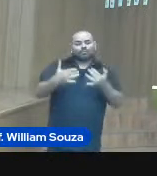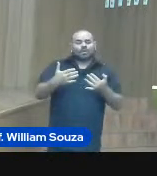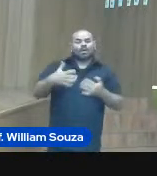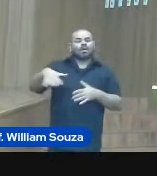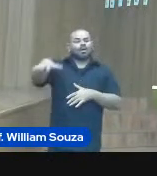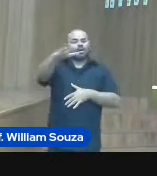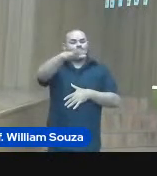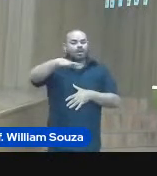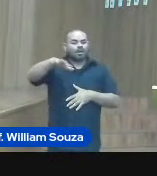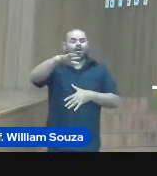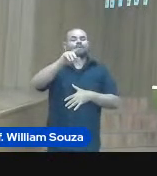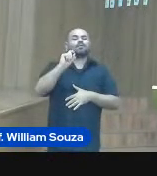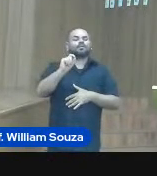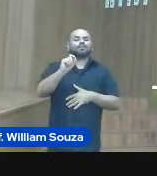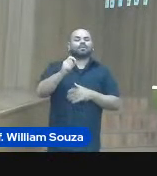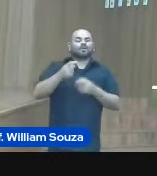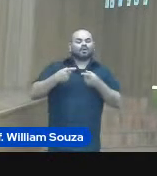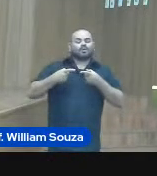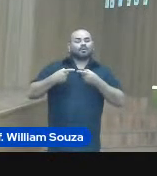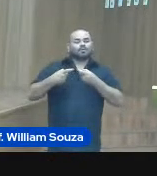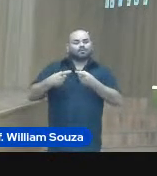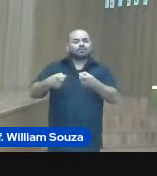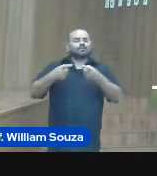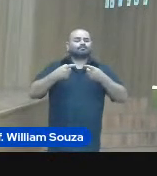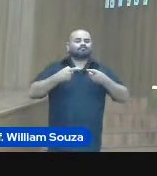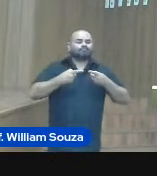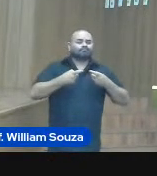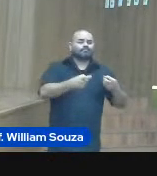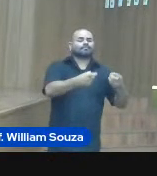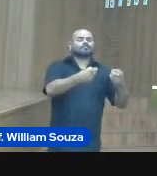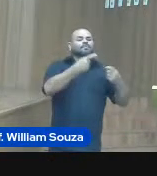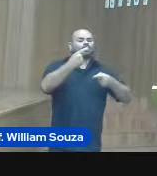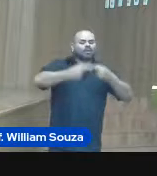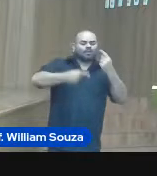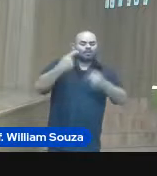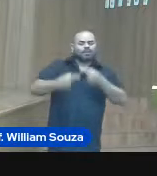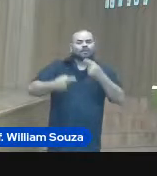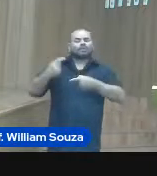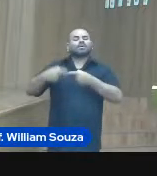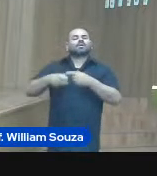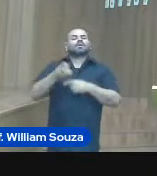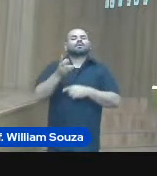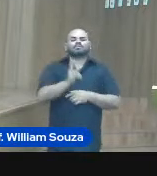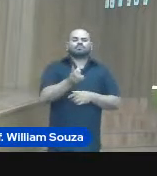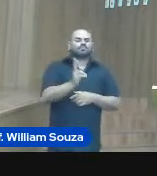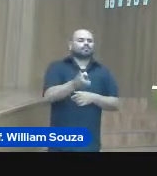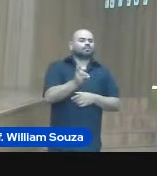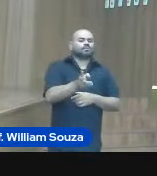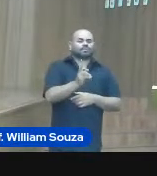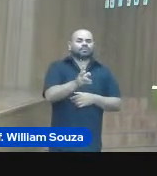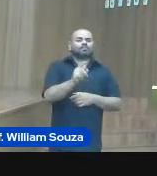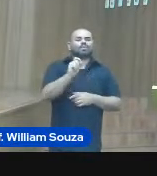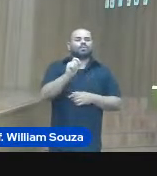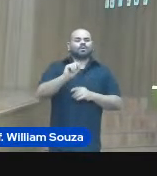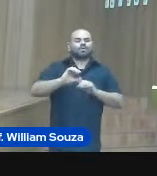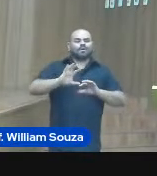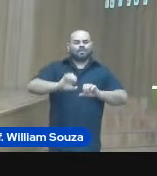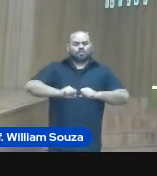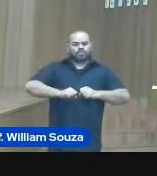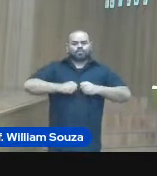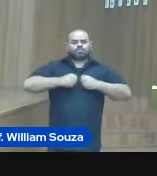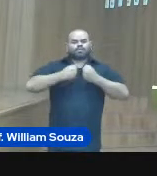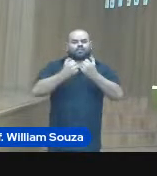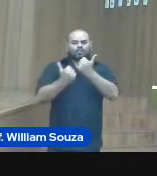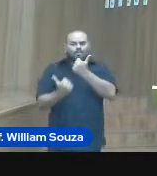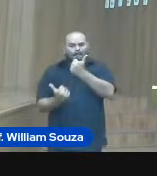que as guerras, os conflitos, a competição sempre foram propulsores, né, de